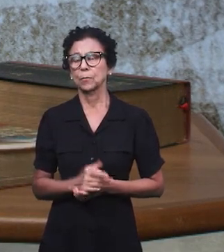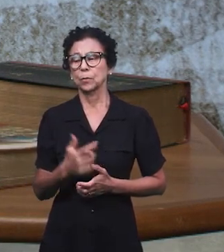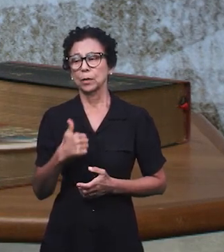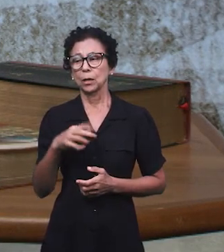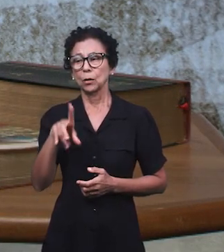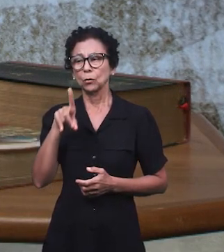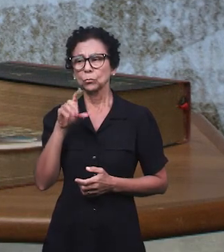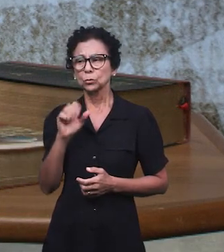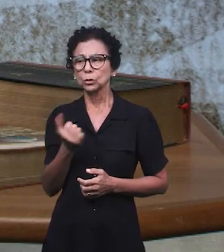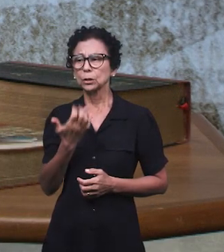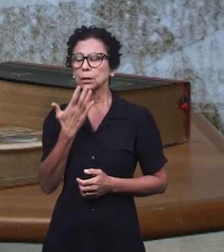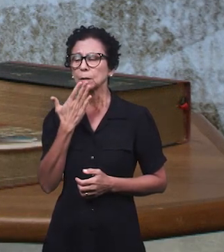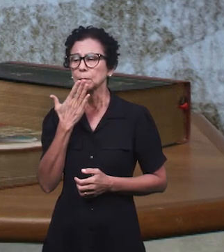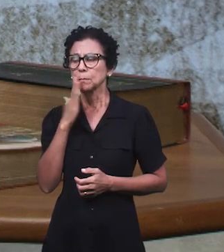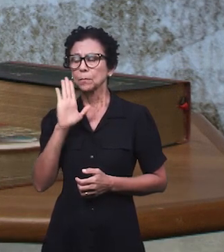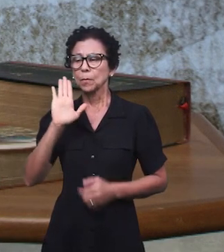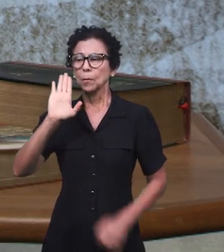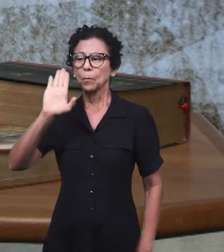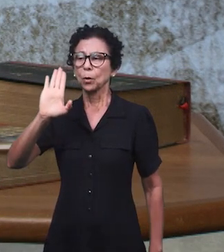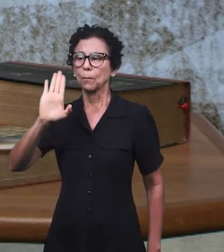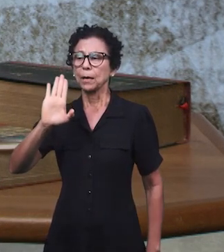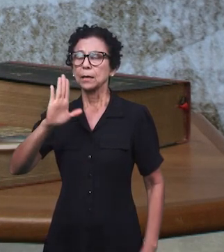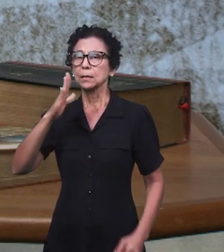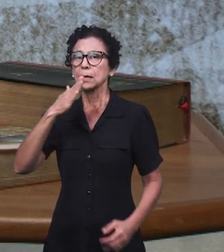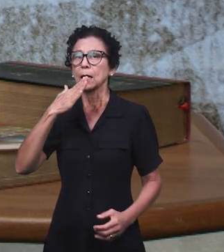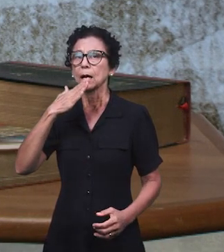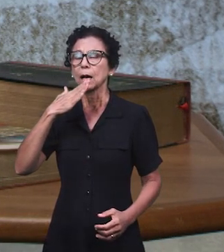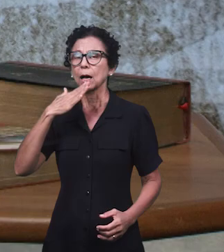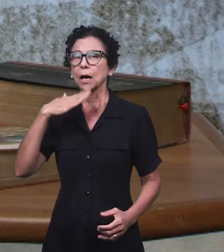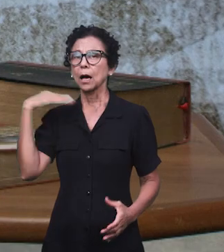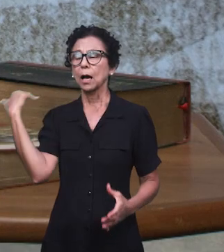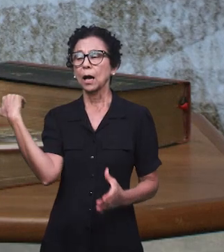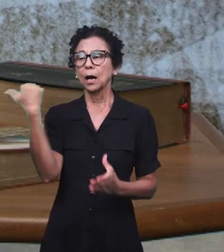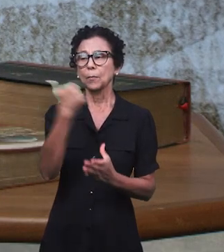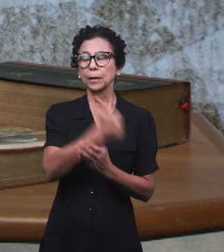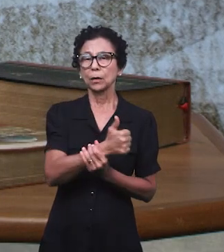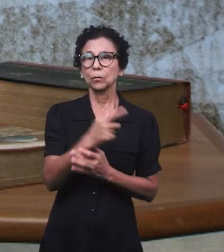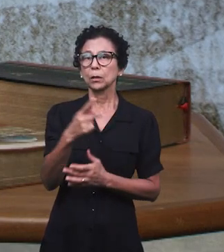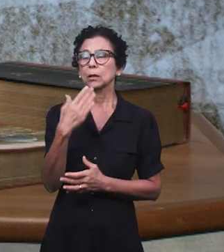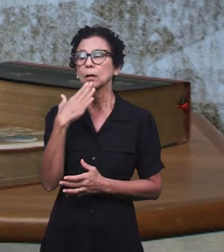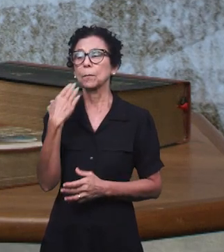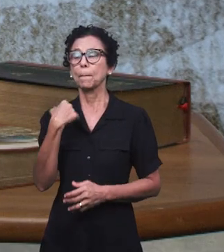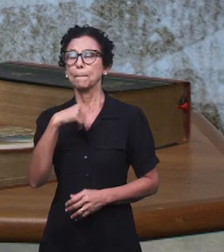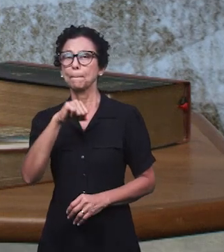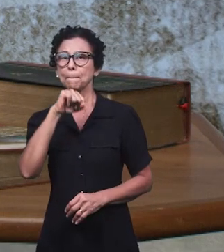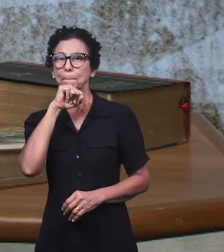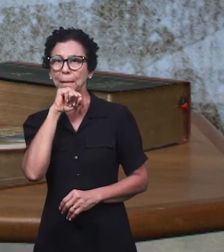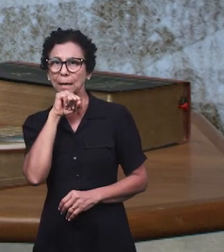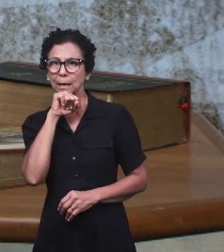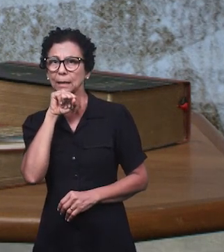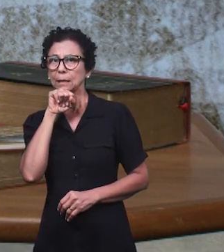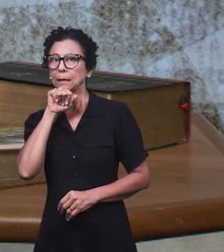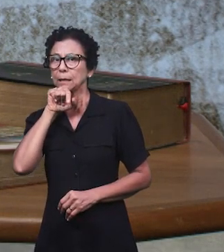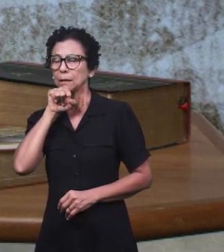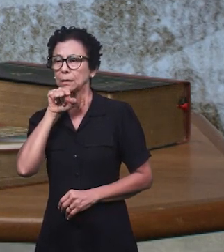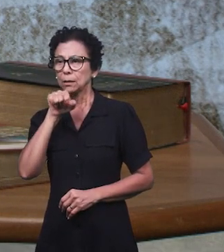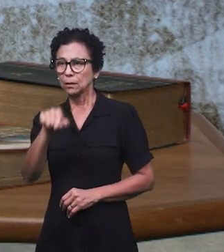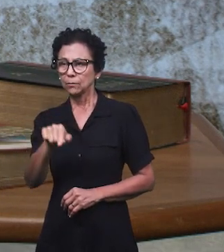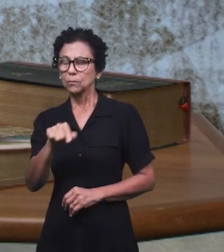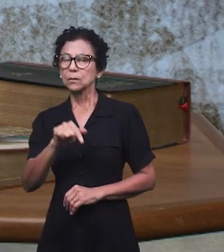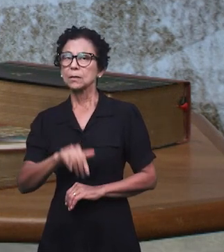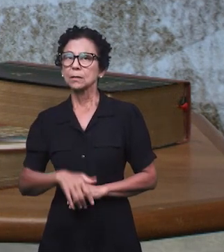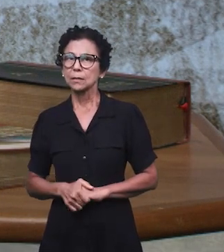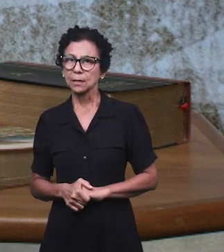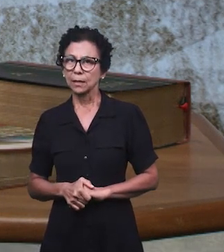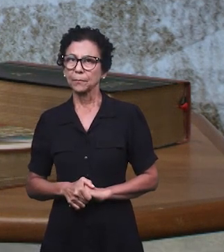E multiplicarei a tua semente como as estrelas do céu, e darei à tua semente todas